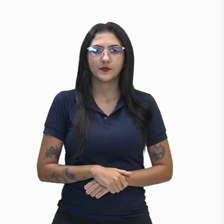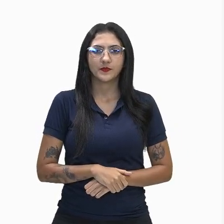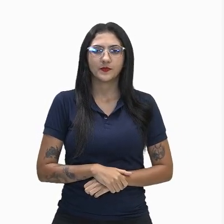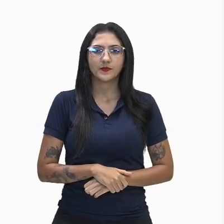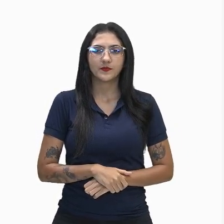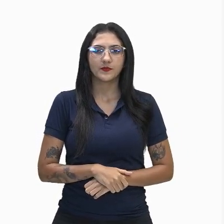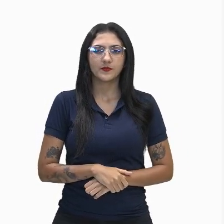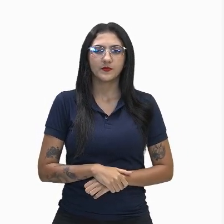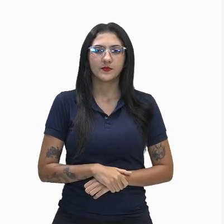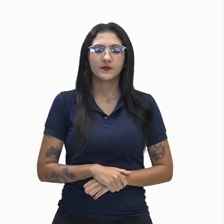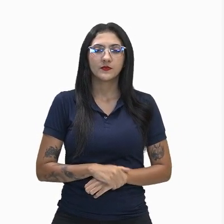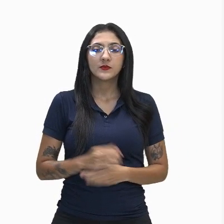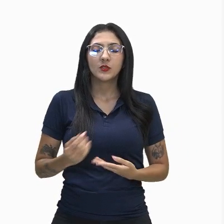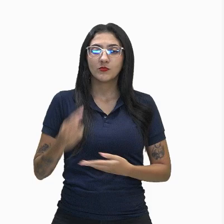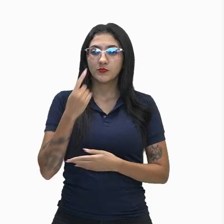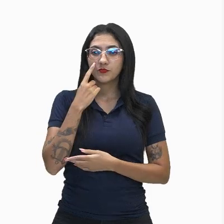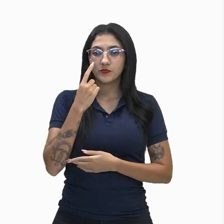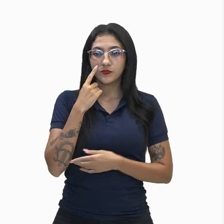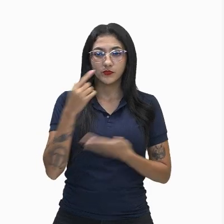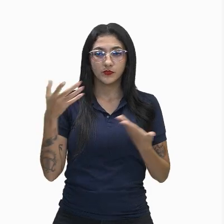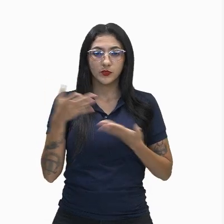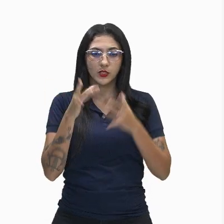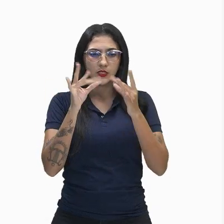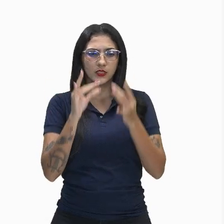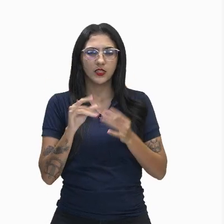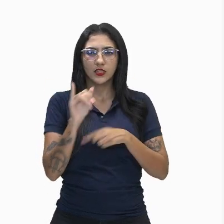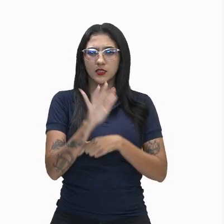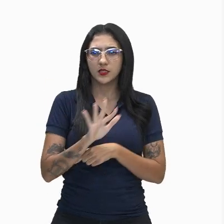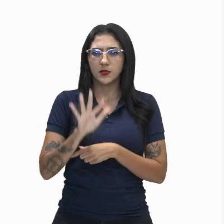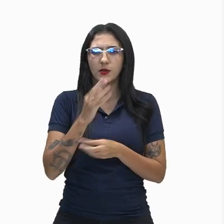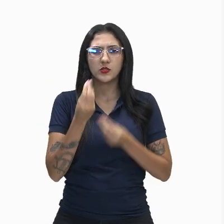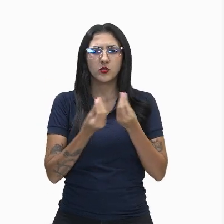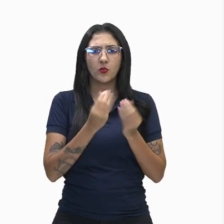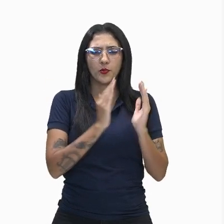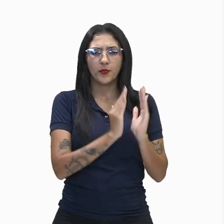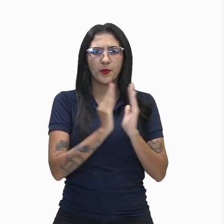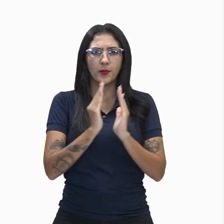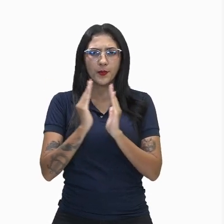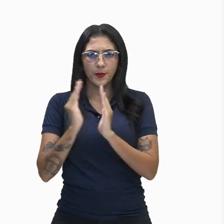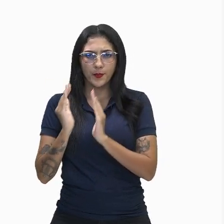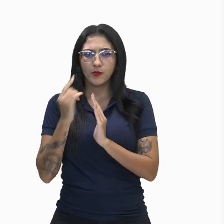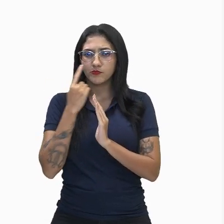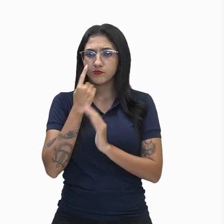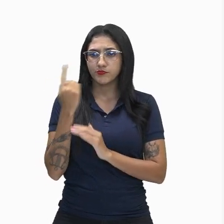nos mostra de forma mais detalhada como funciona cada um desses tempos do motor de Otto.